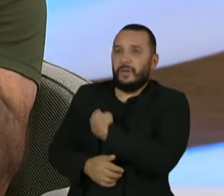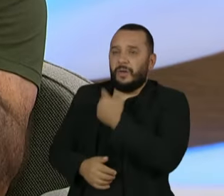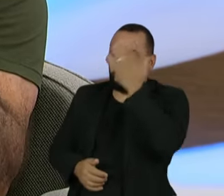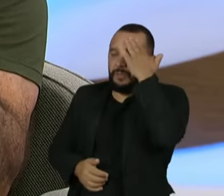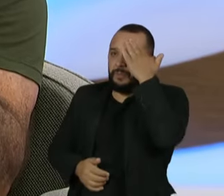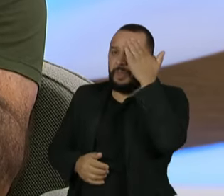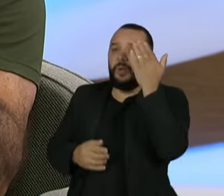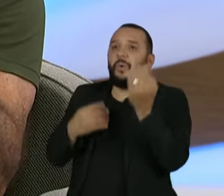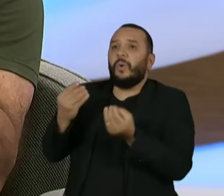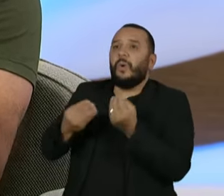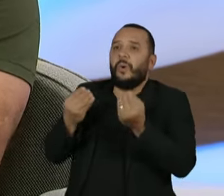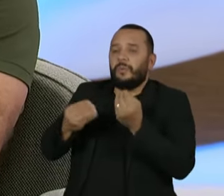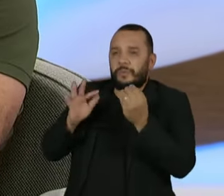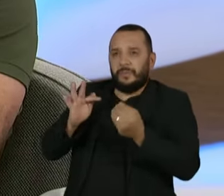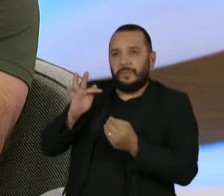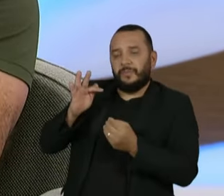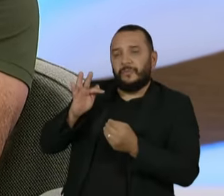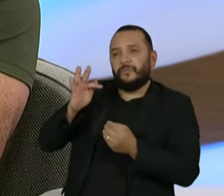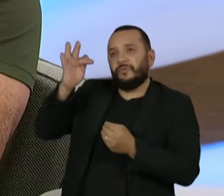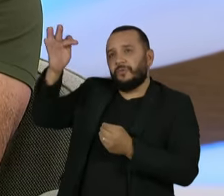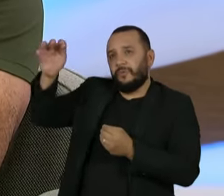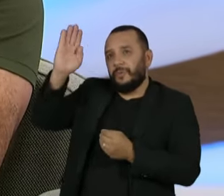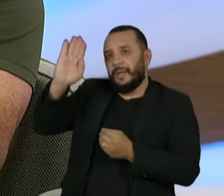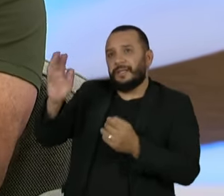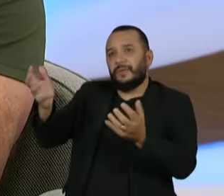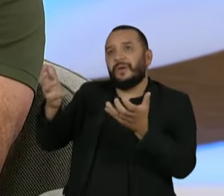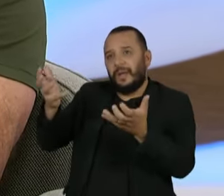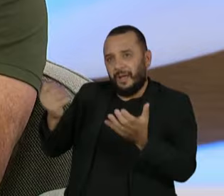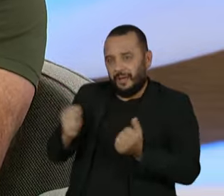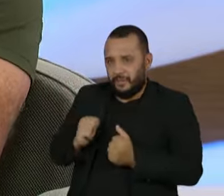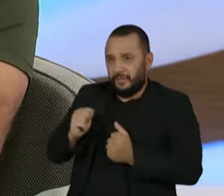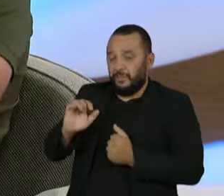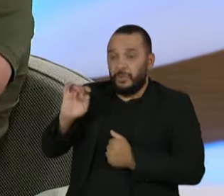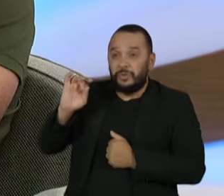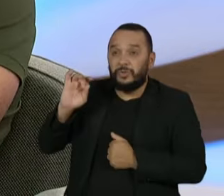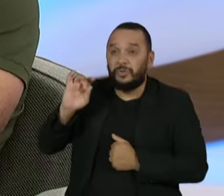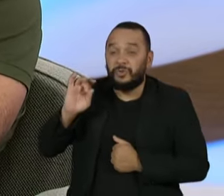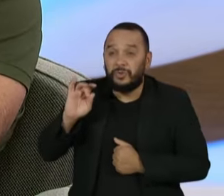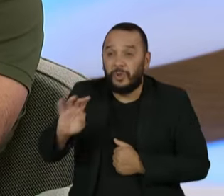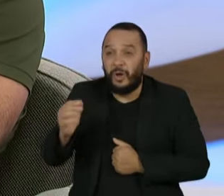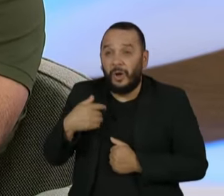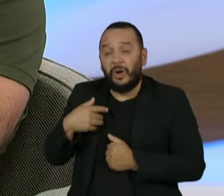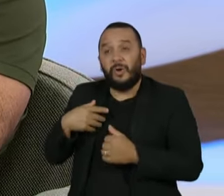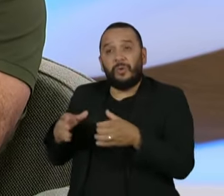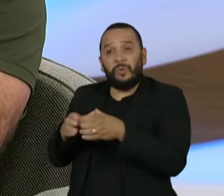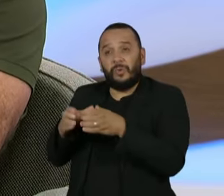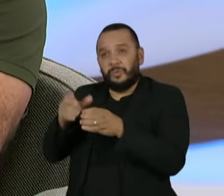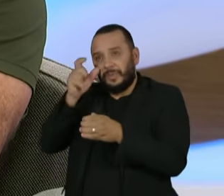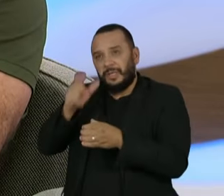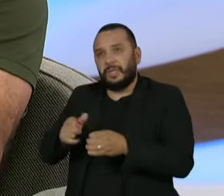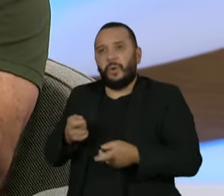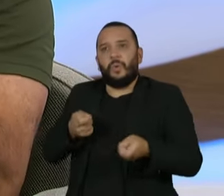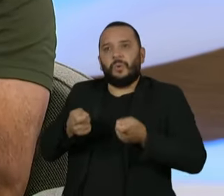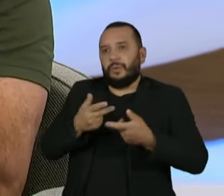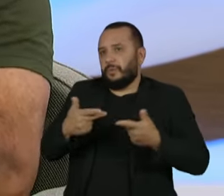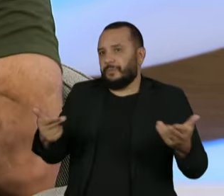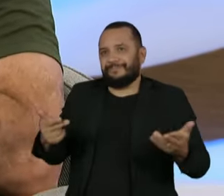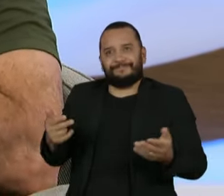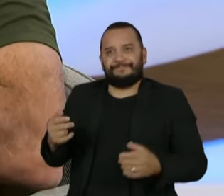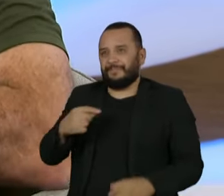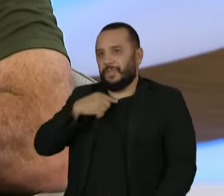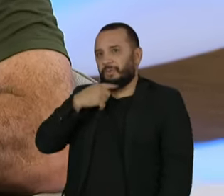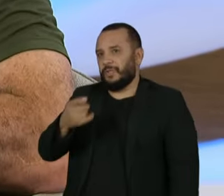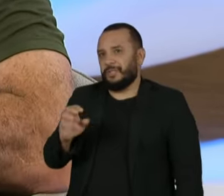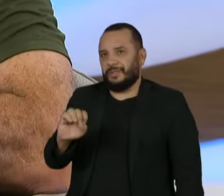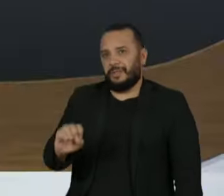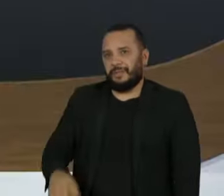Brasil Quer ser e não simplesmente uma faceta de um grupo de interesse que decidiu regular alguma coisa isso não vai nos levar provavelmente a